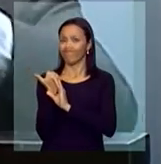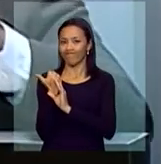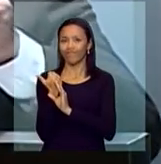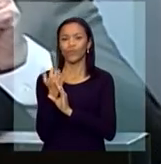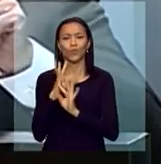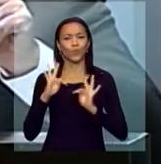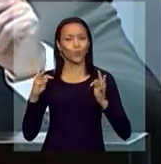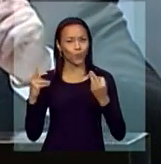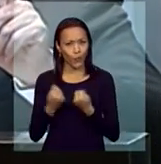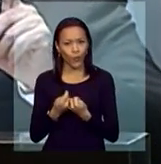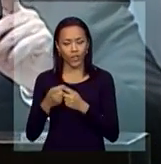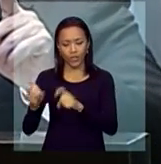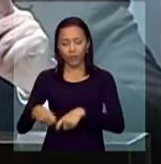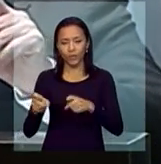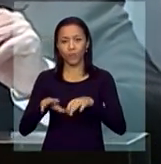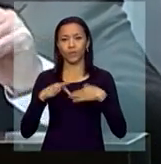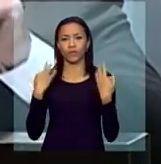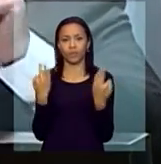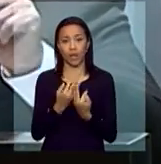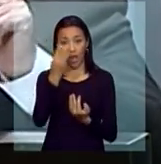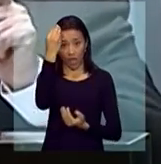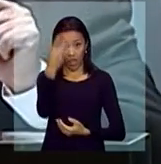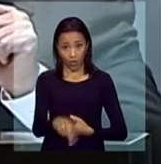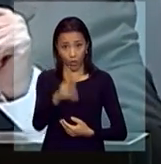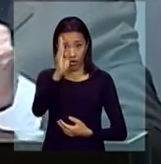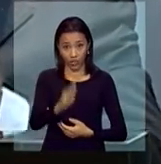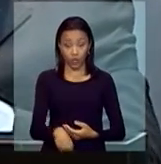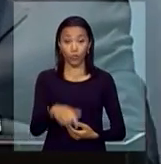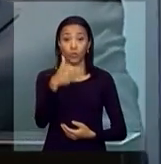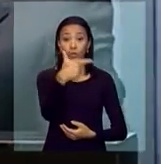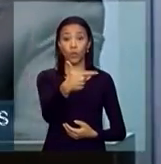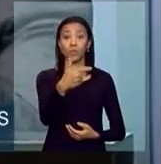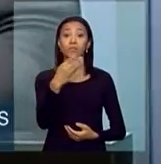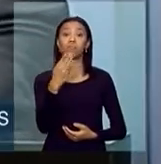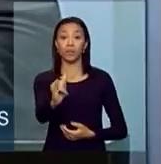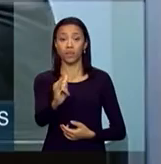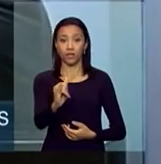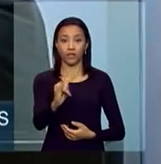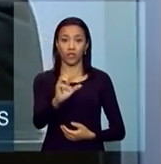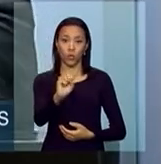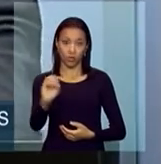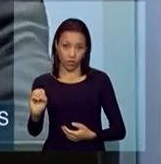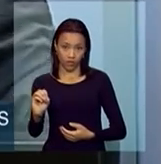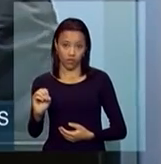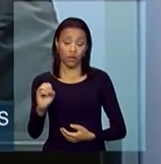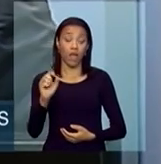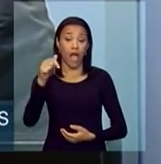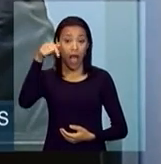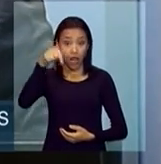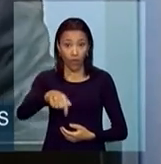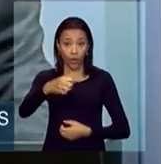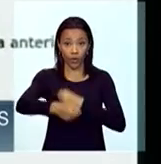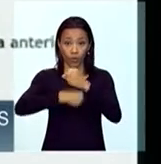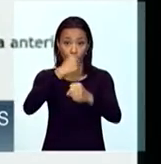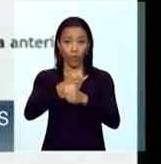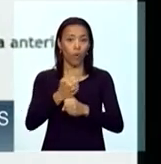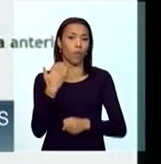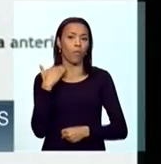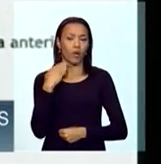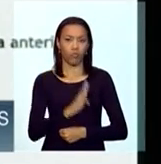toda a agricultura familiar do Brasil, com 2 bilhões e 800. O Banco do Brasil, nessa safra, está se